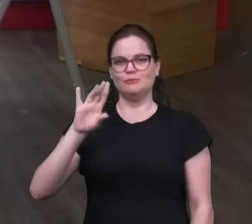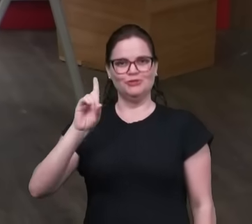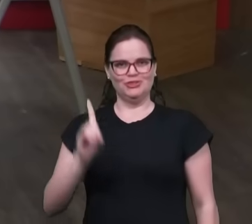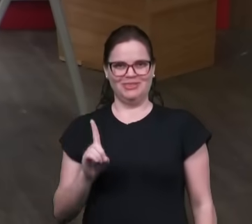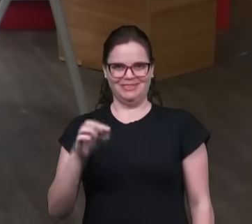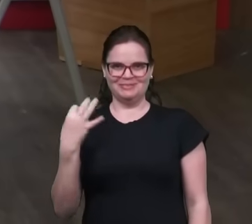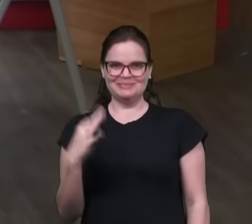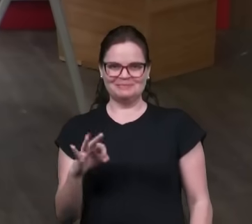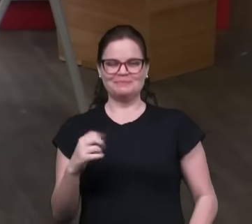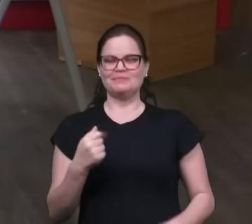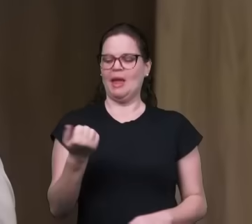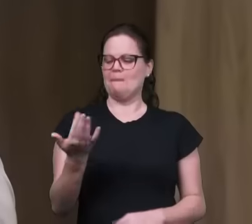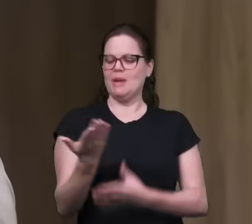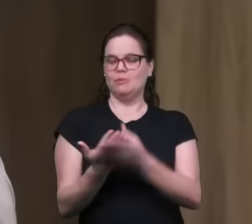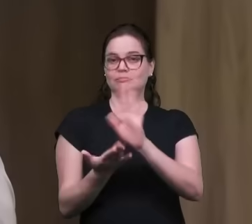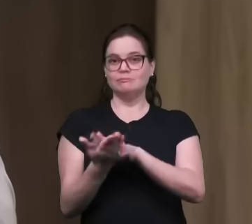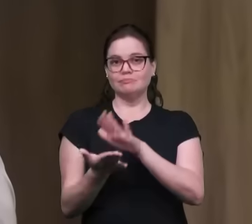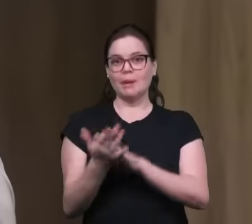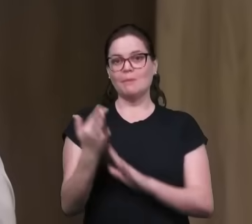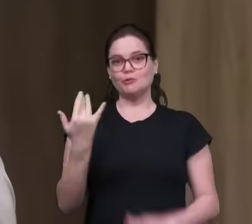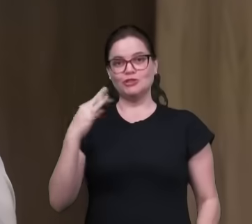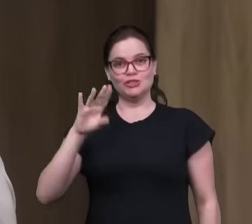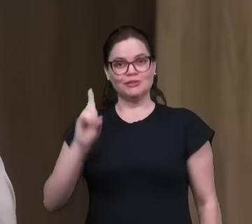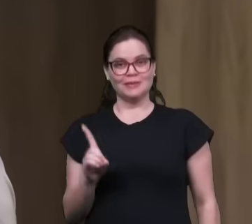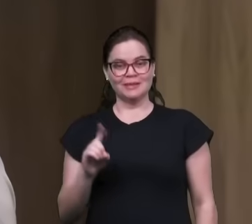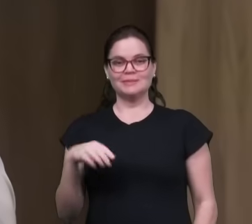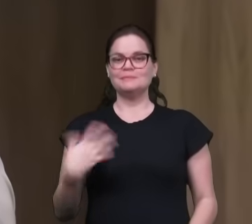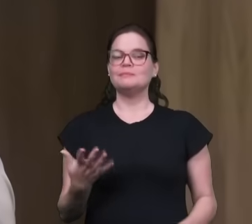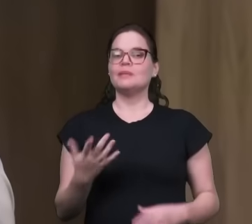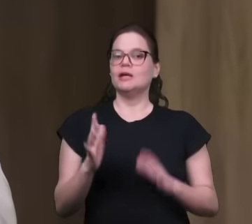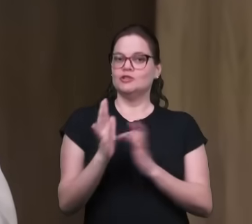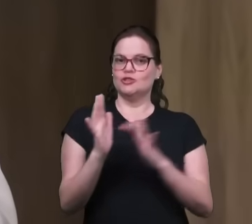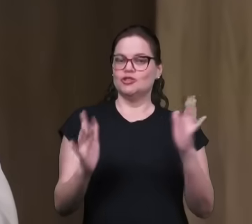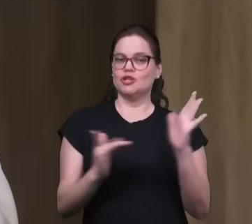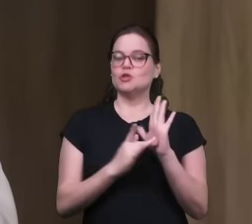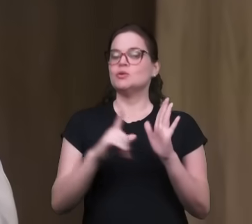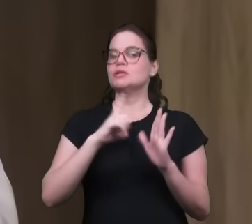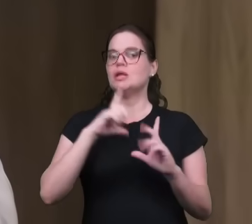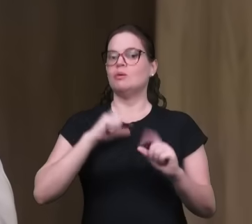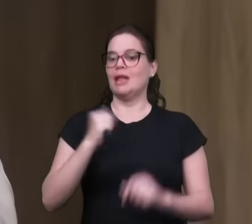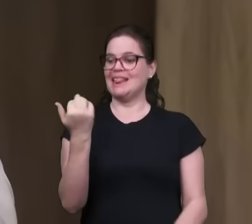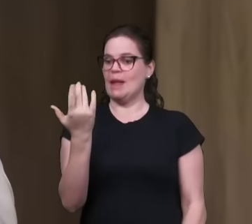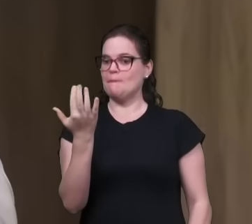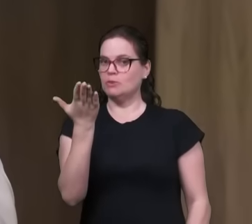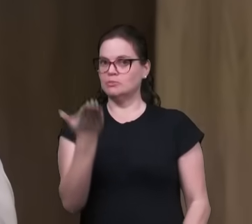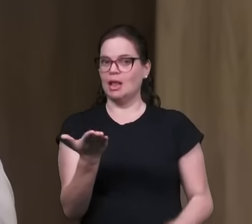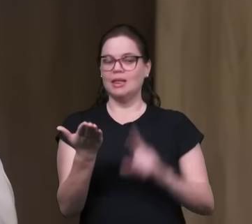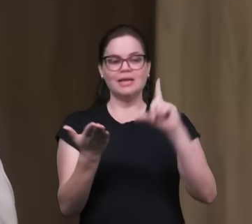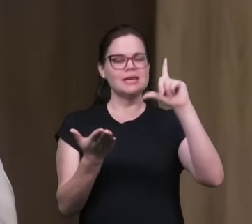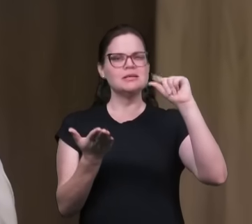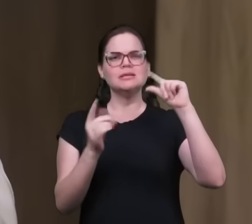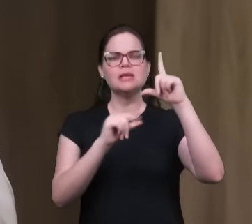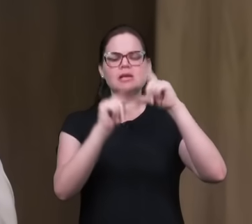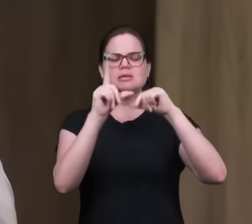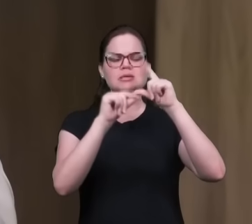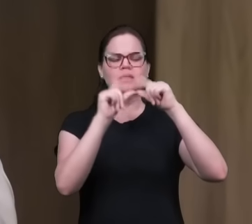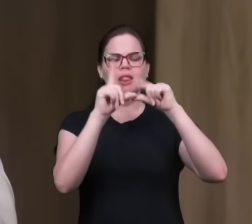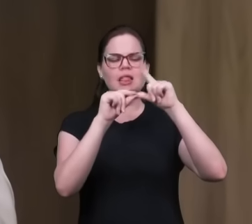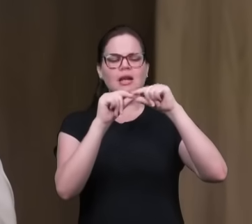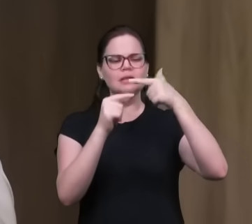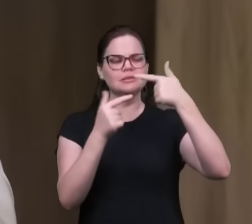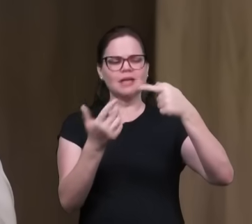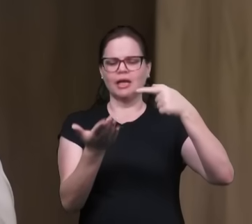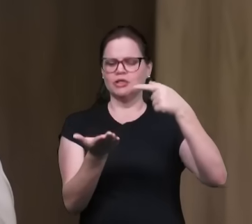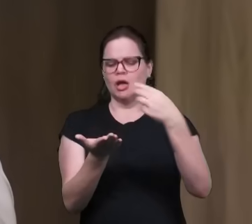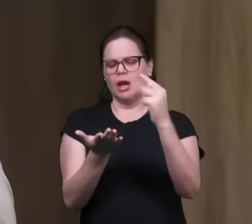é, destra é mão direita. Então, Jesus é aquele que tem na mão direita dele, né? Ali as chamadas 7 estrelas,